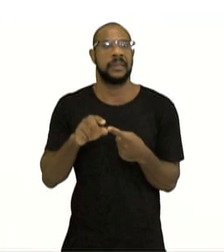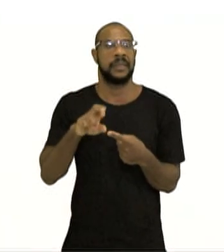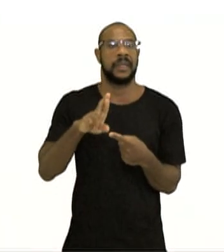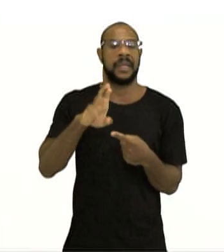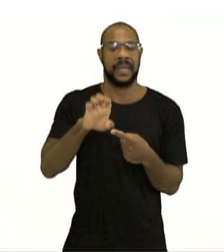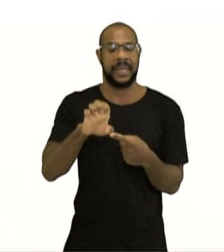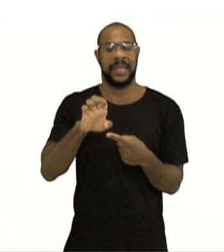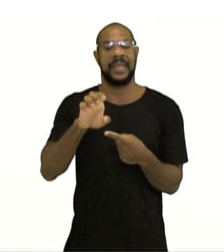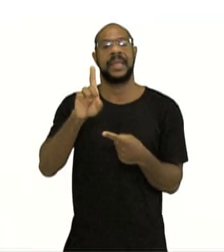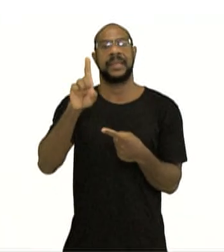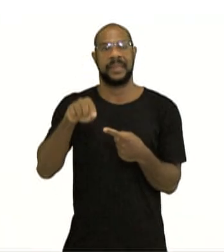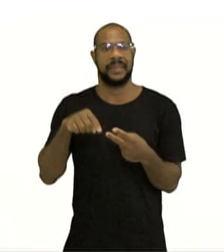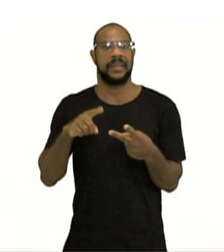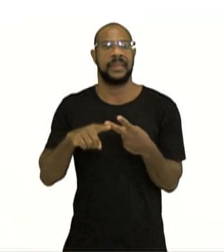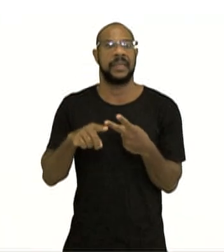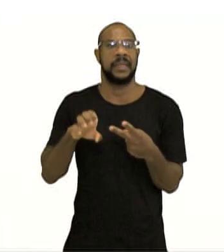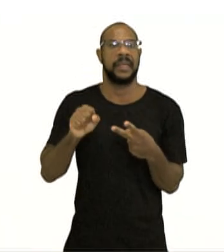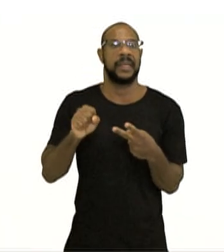Rede.